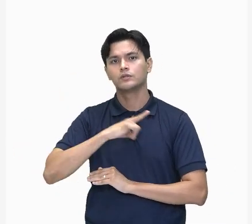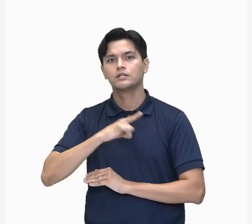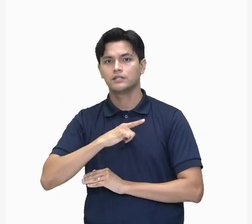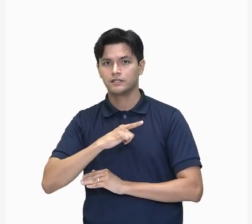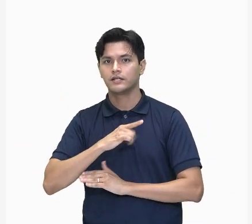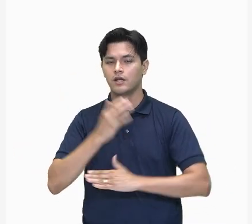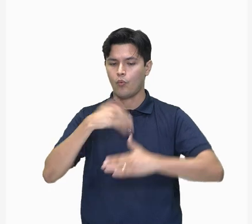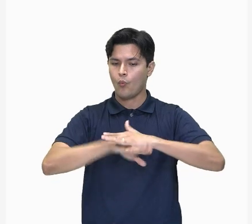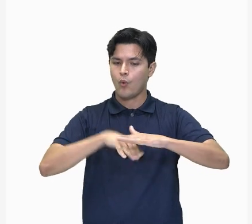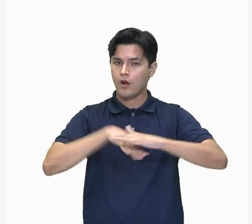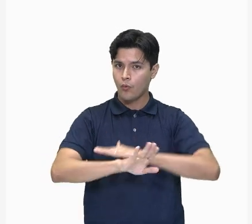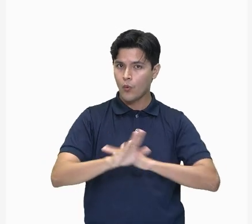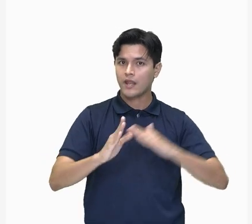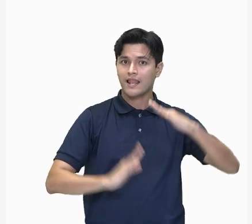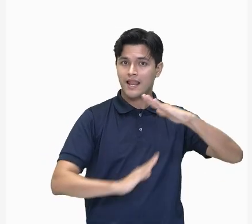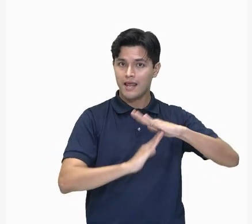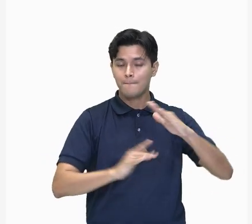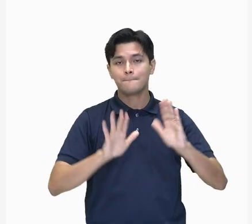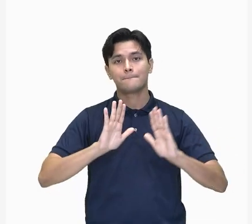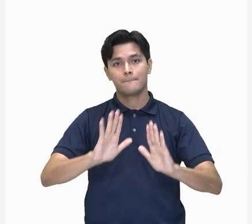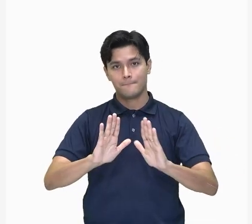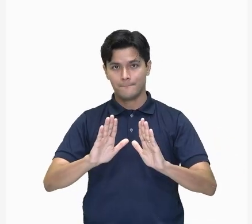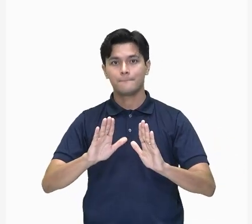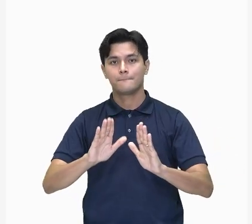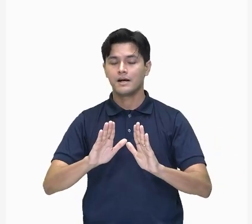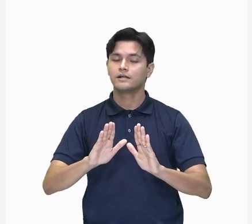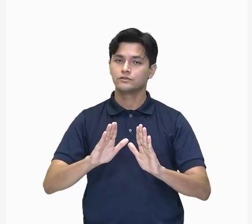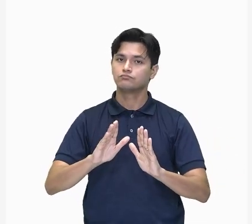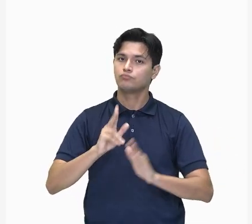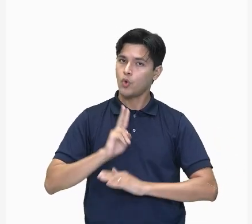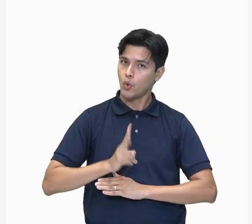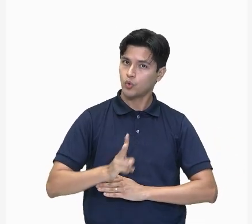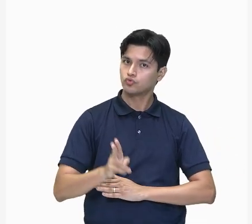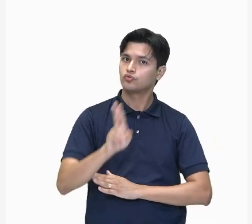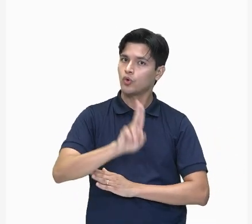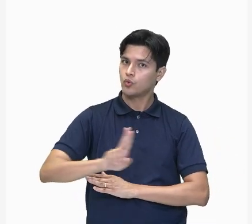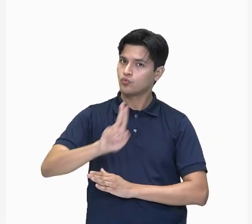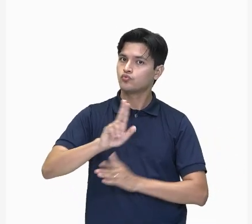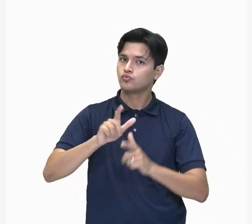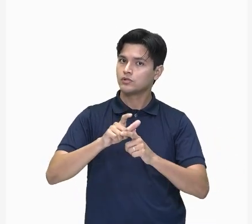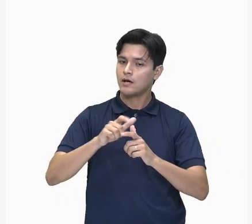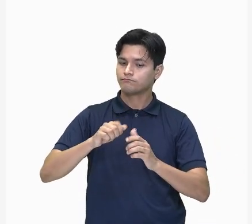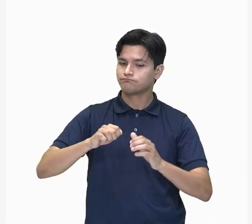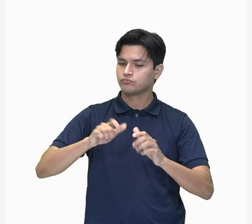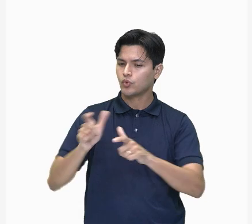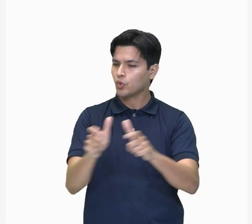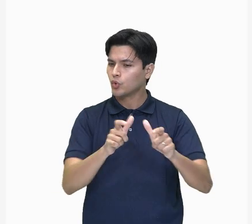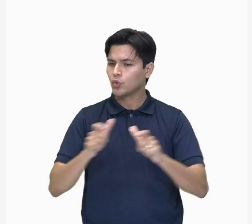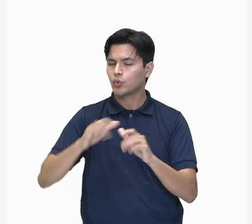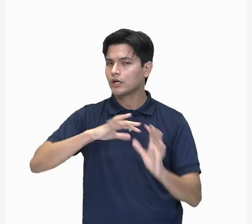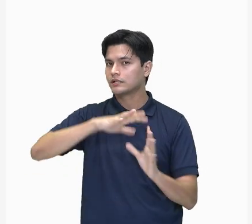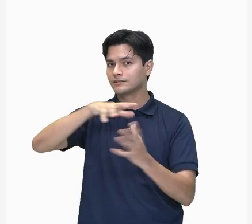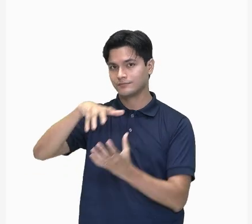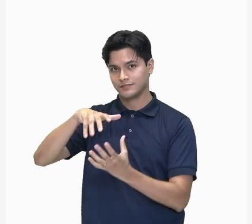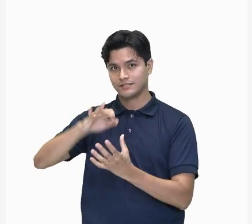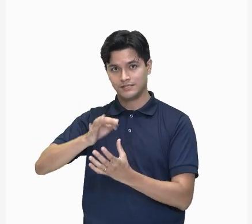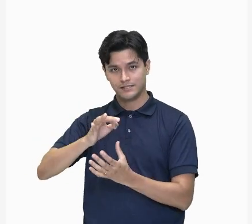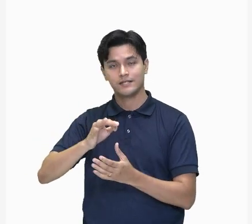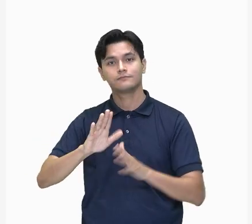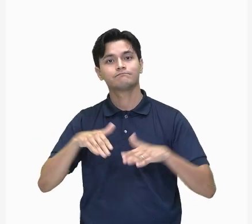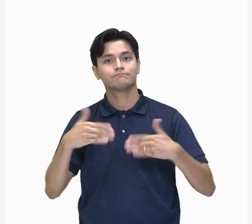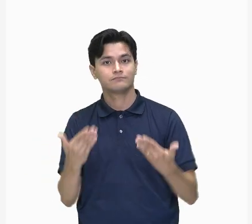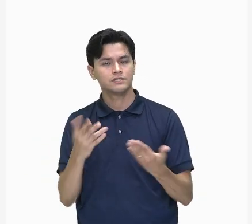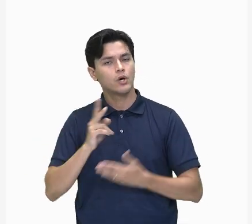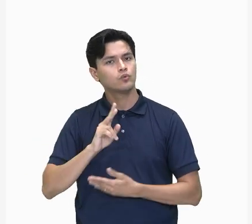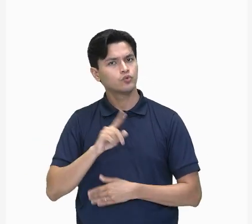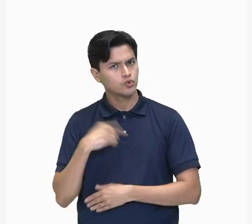limitados, ainda são amplamente utilizados em grande parte do planeta, tá? Então, a gente ainda utiliza, né, mesmo eles